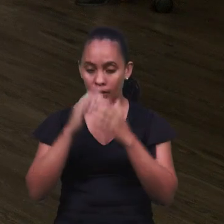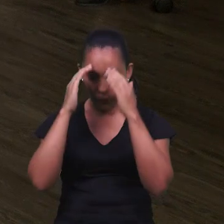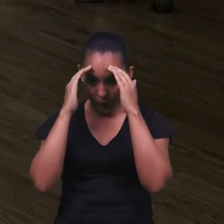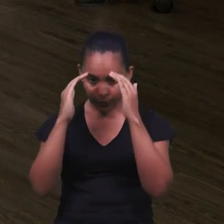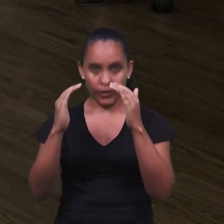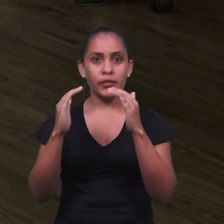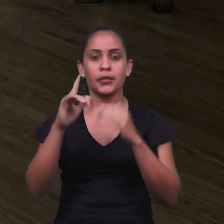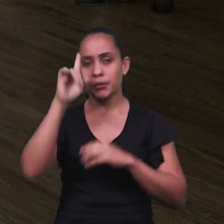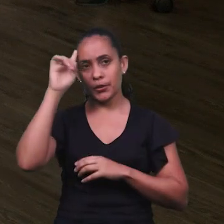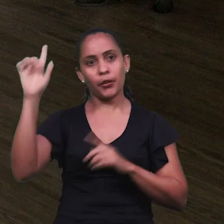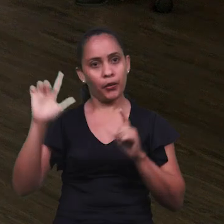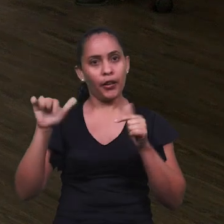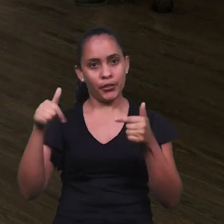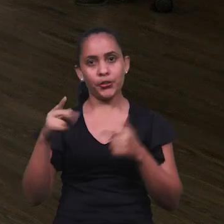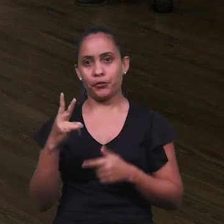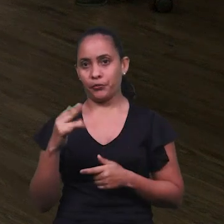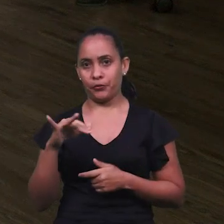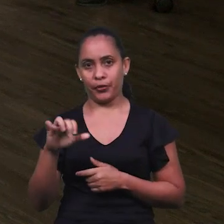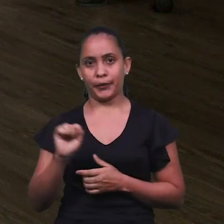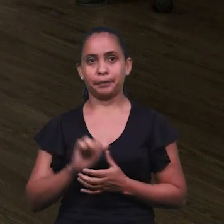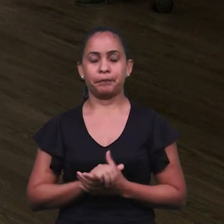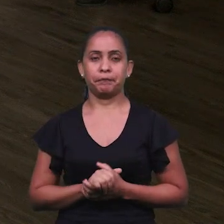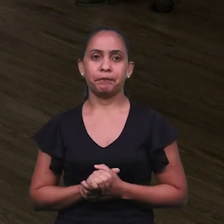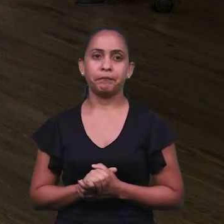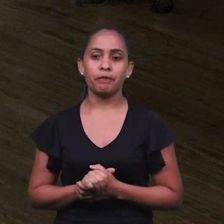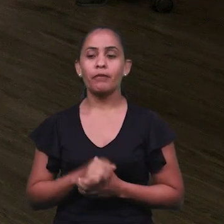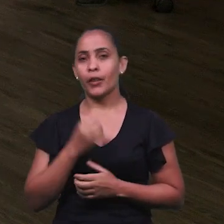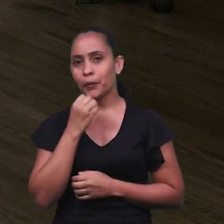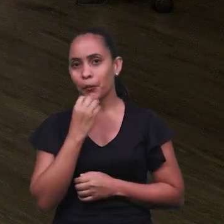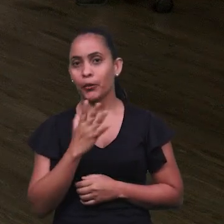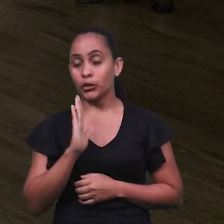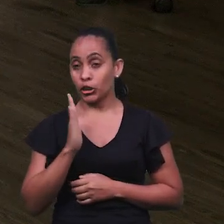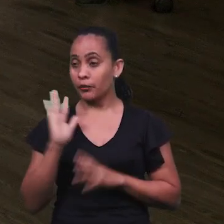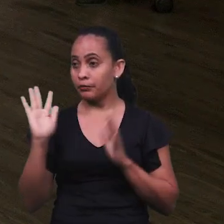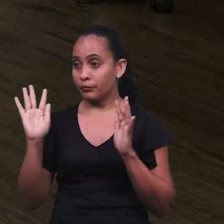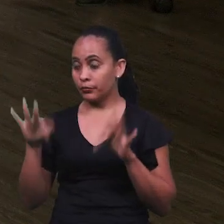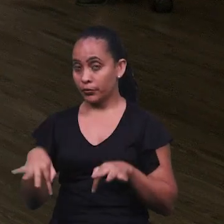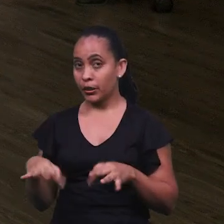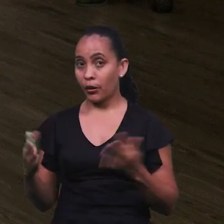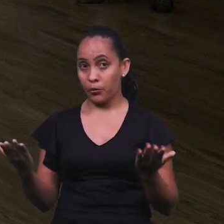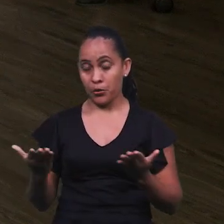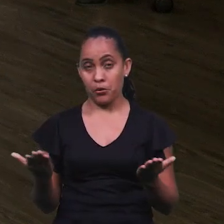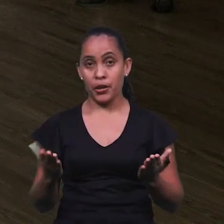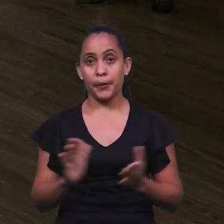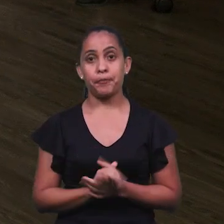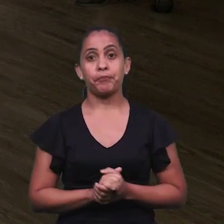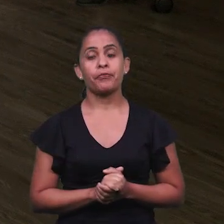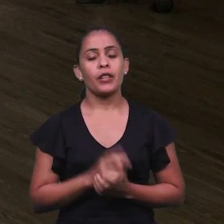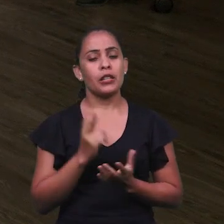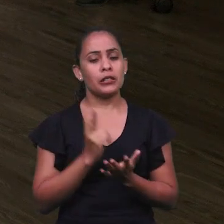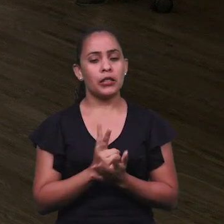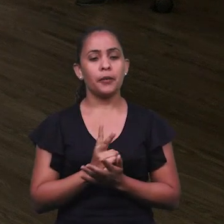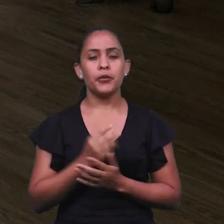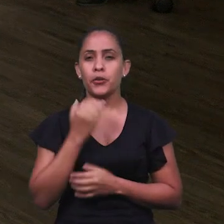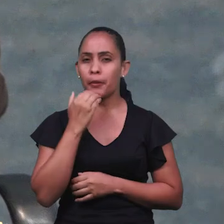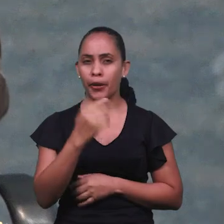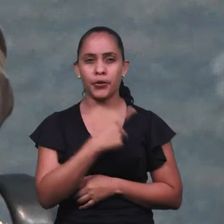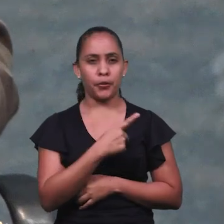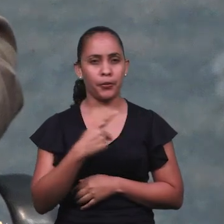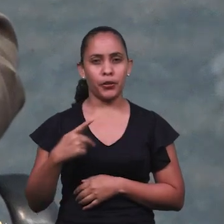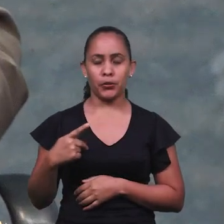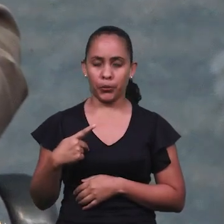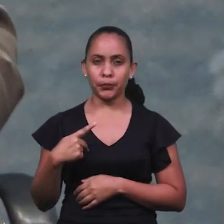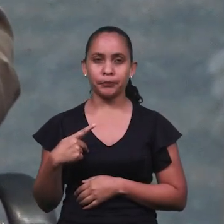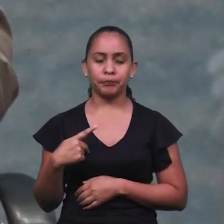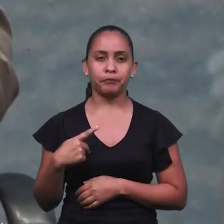na obediência, vem a operação. Amém. Muito bem. A gente está caminhando para o final dessa edição e sempre ao final a gente pede